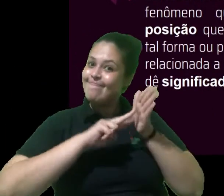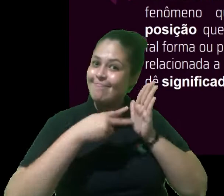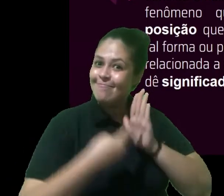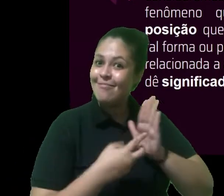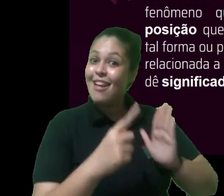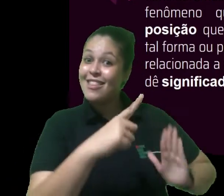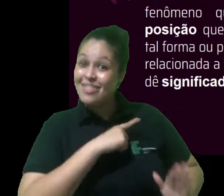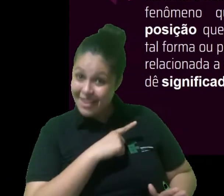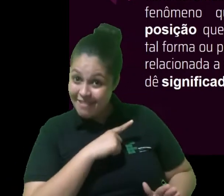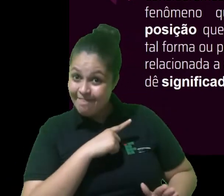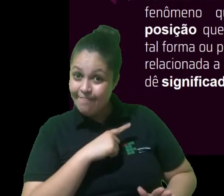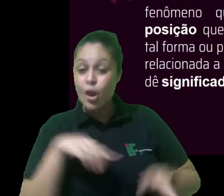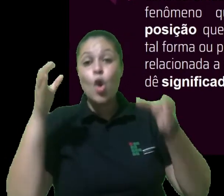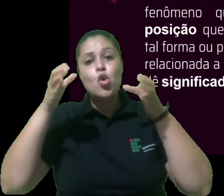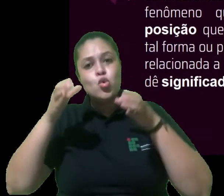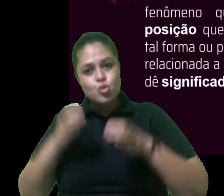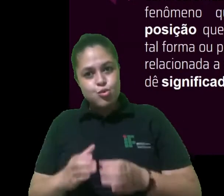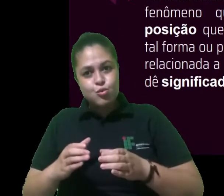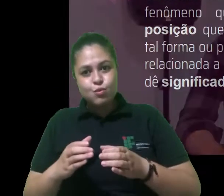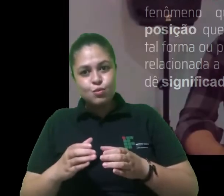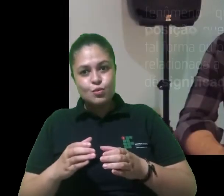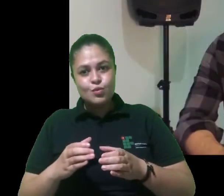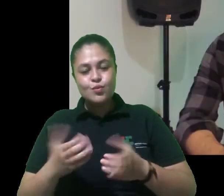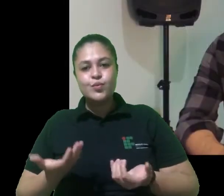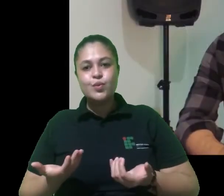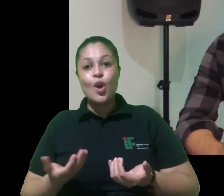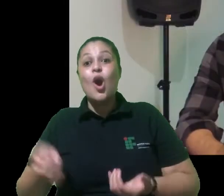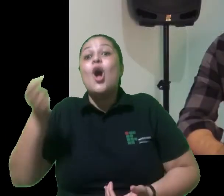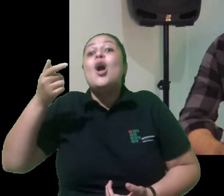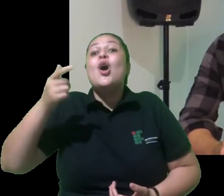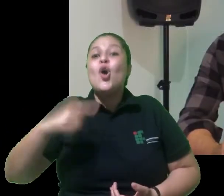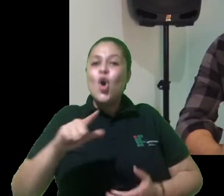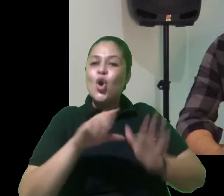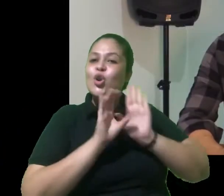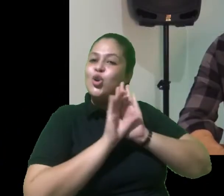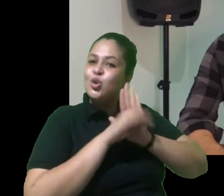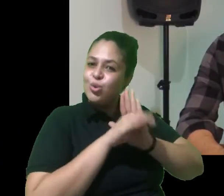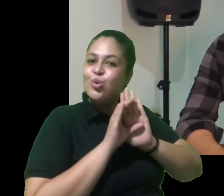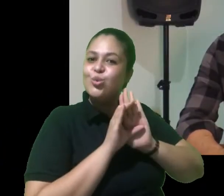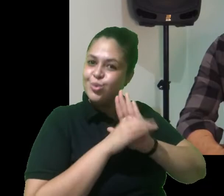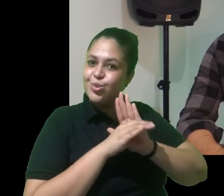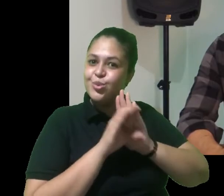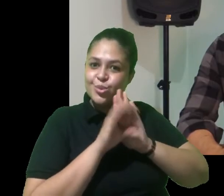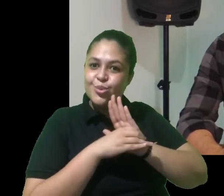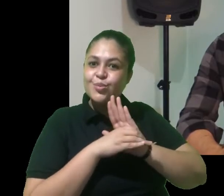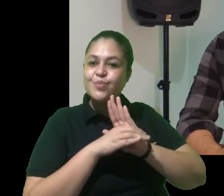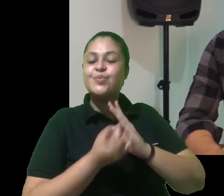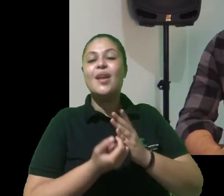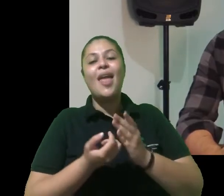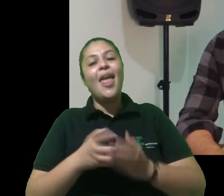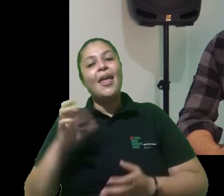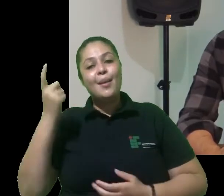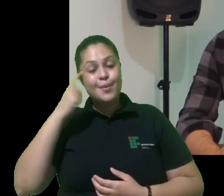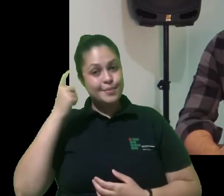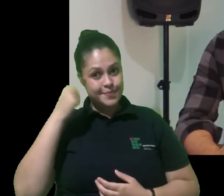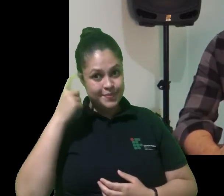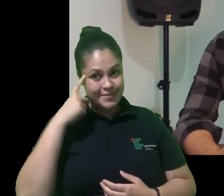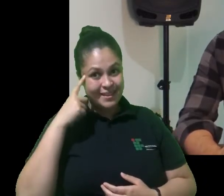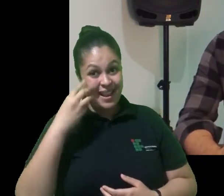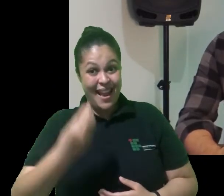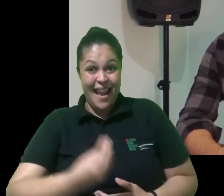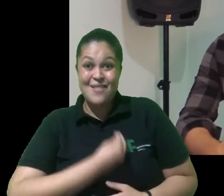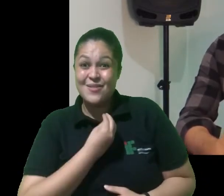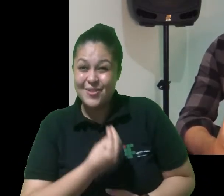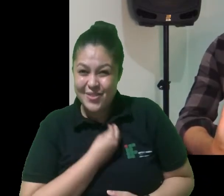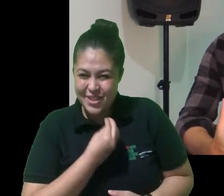que lhe dê significado. Lugar é outro conceito que